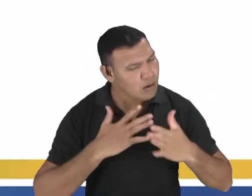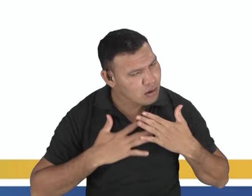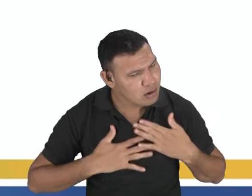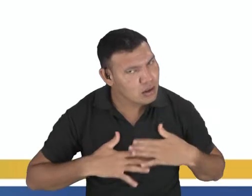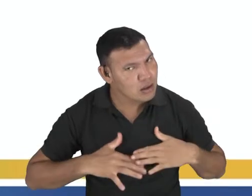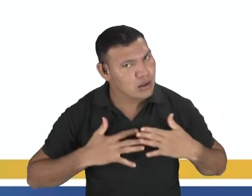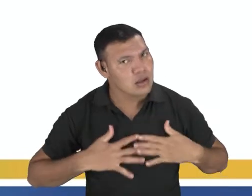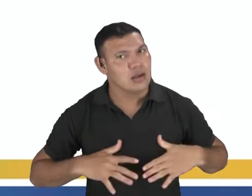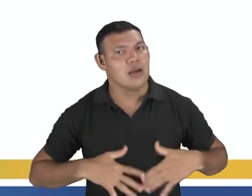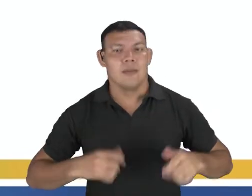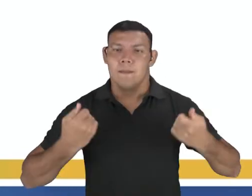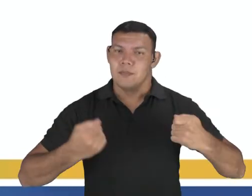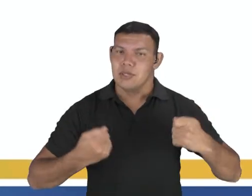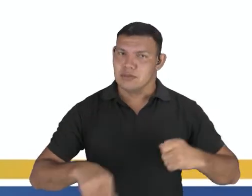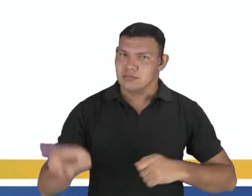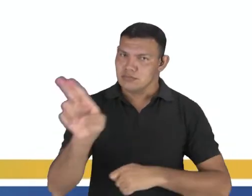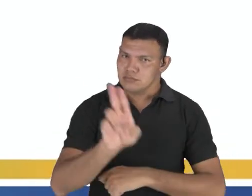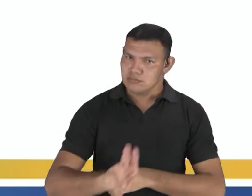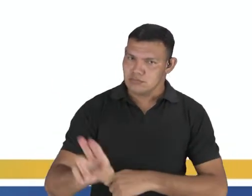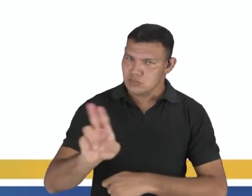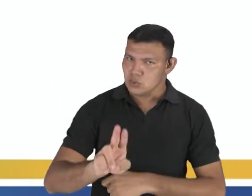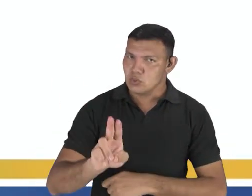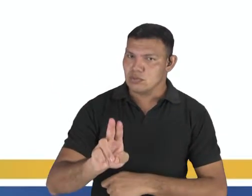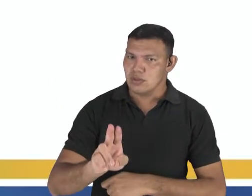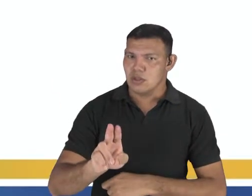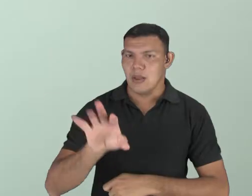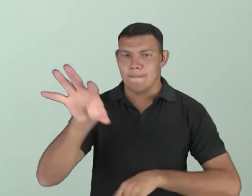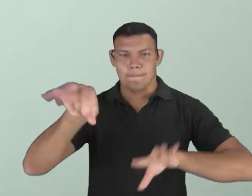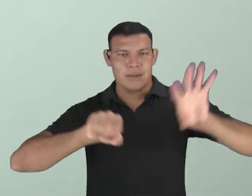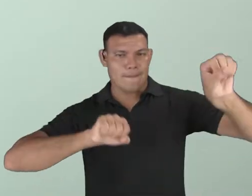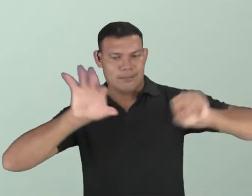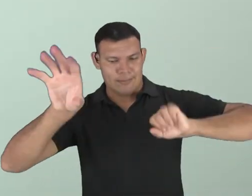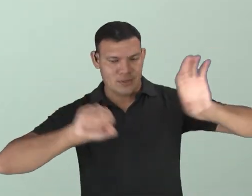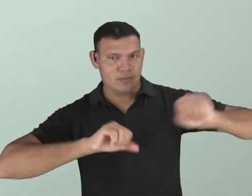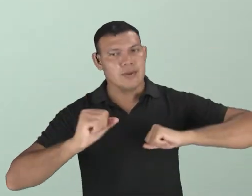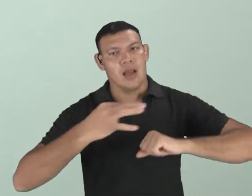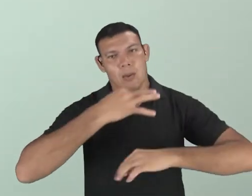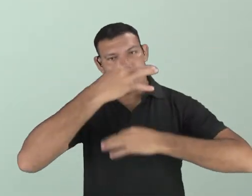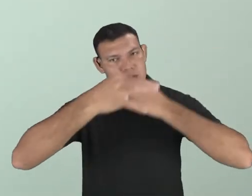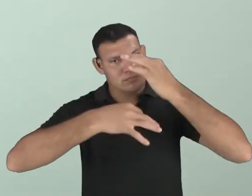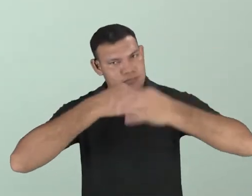acabou. Não. Você tem que utilizar opiniões